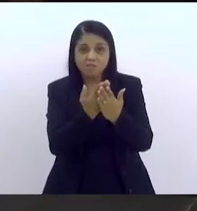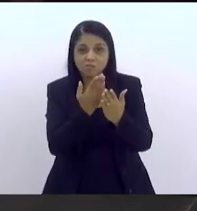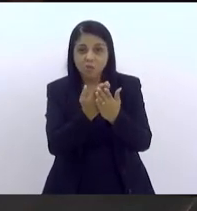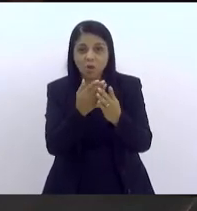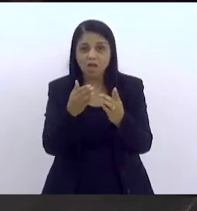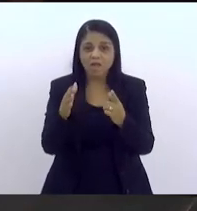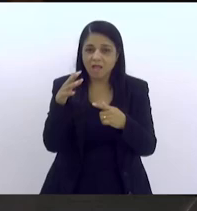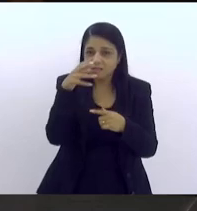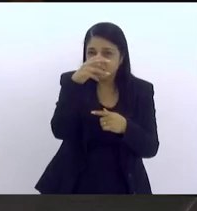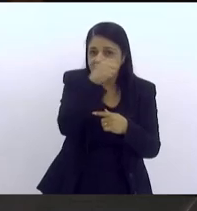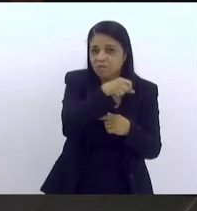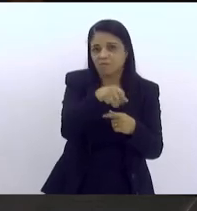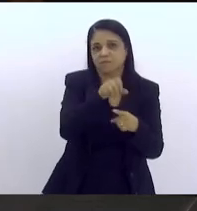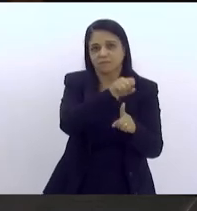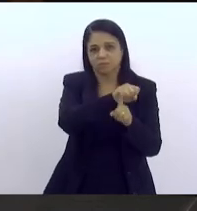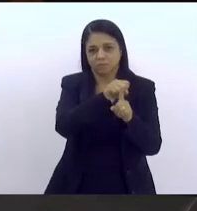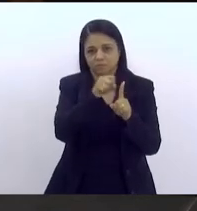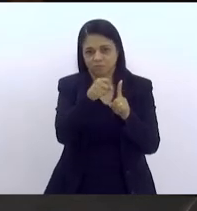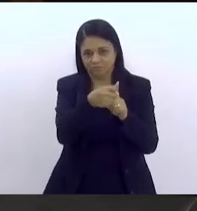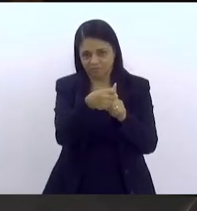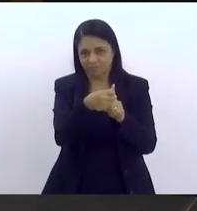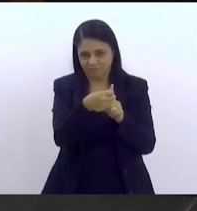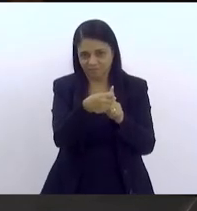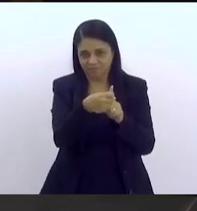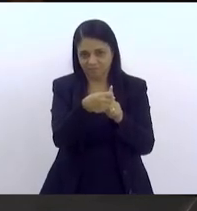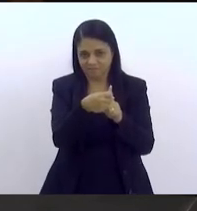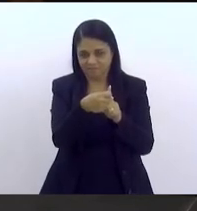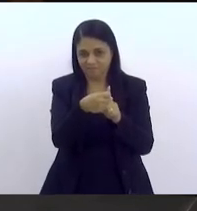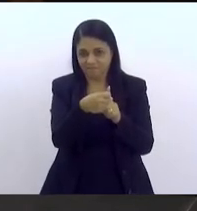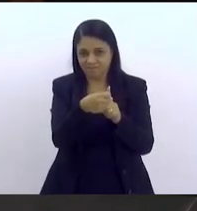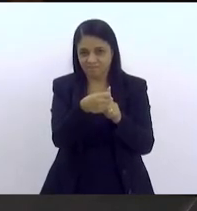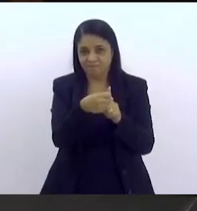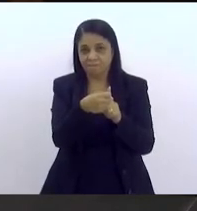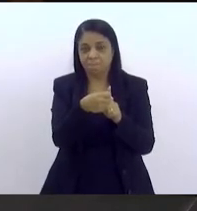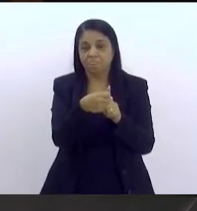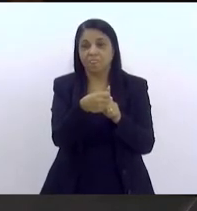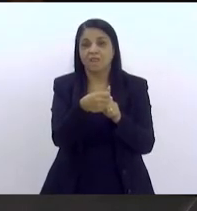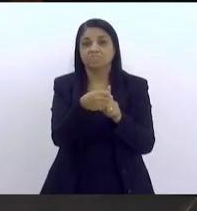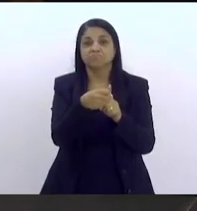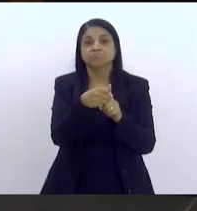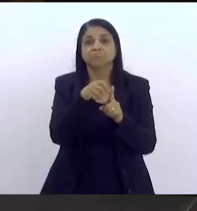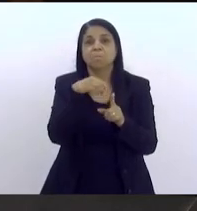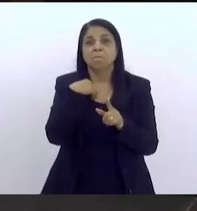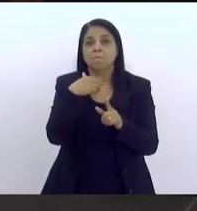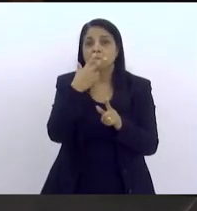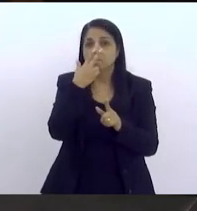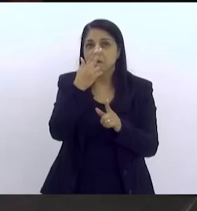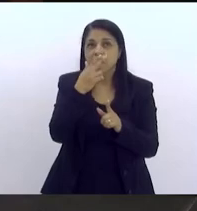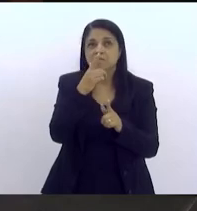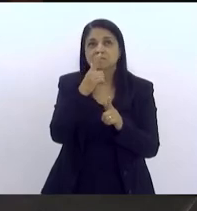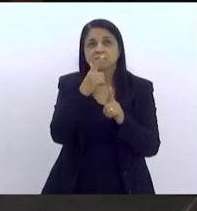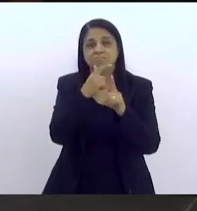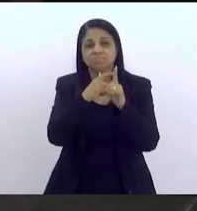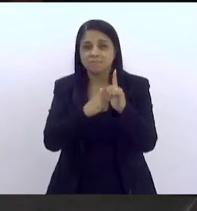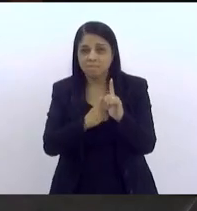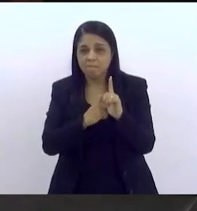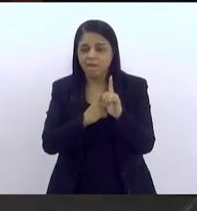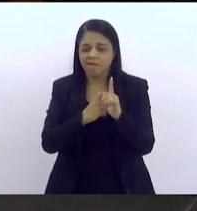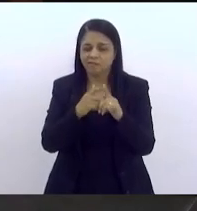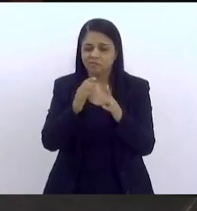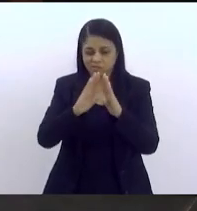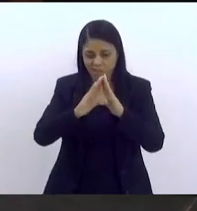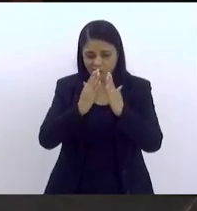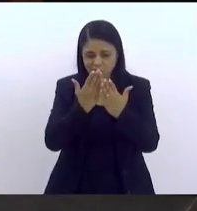nossa sociedade né como se dependesse exclusivamente da escola manter um clima